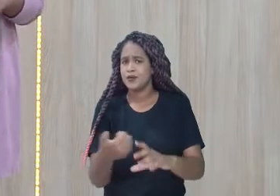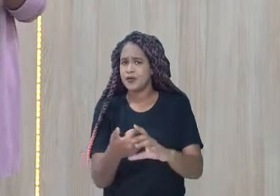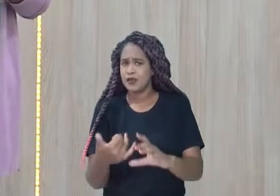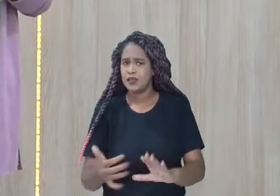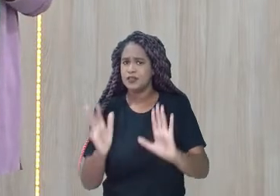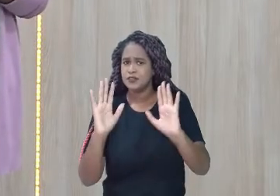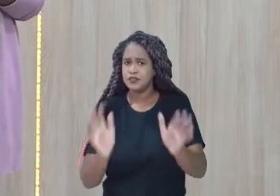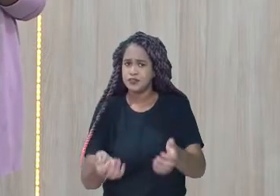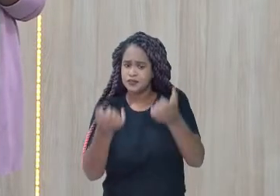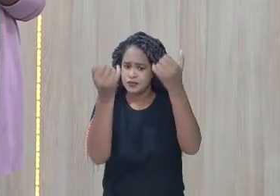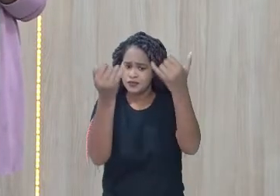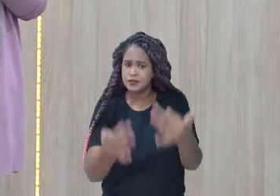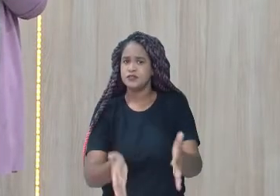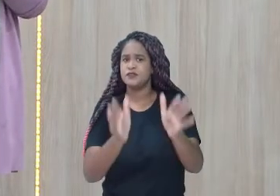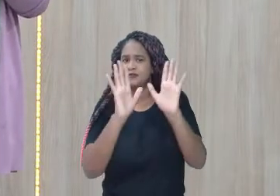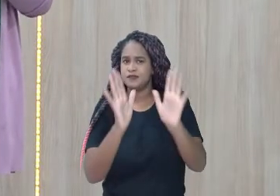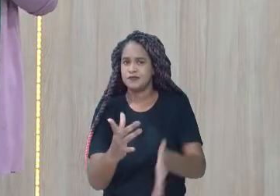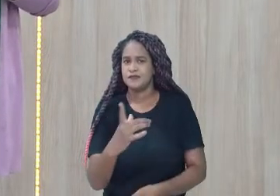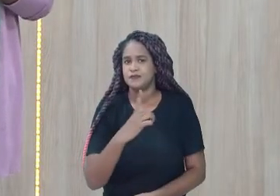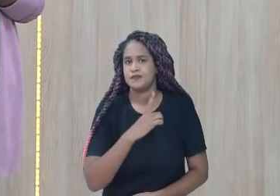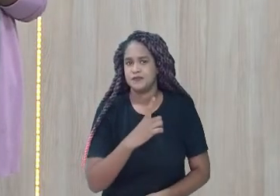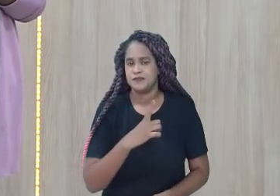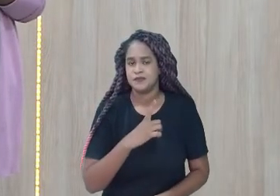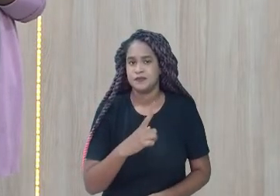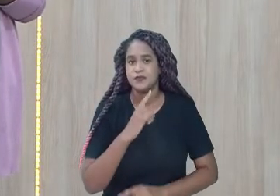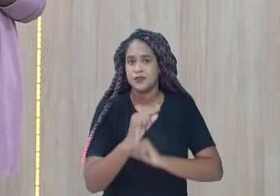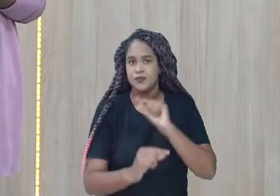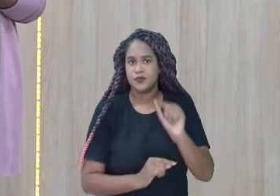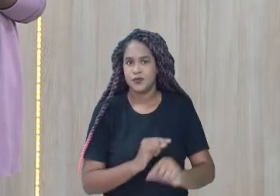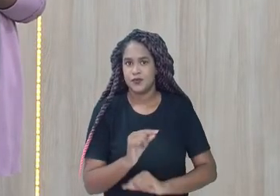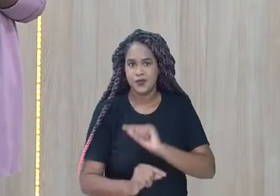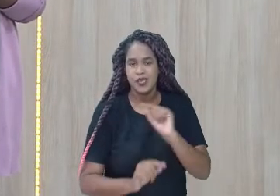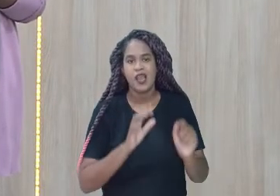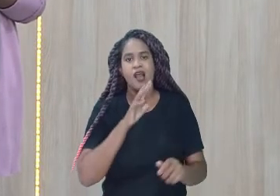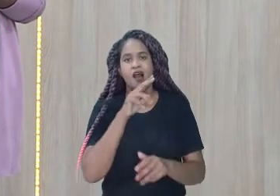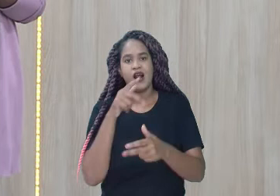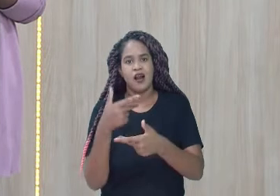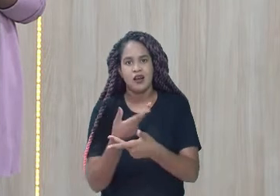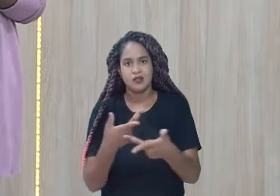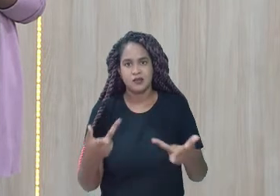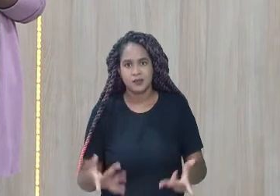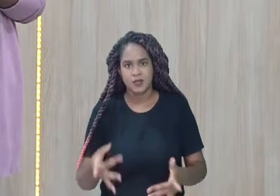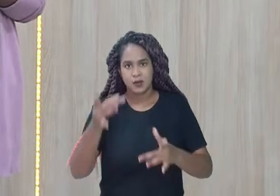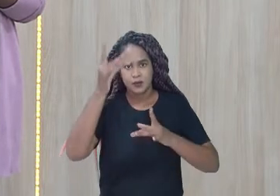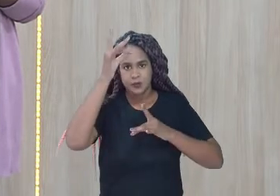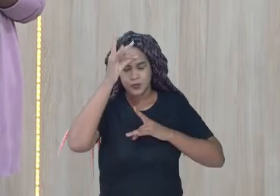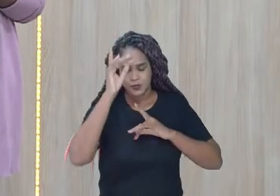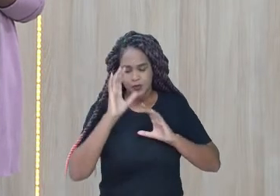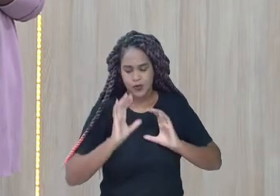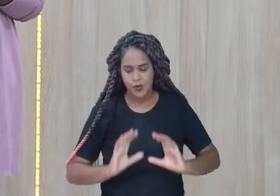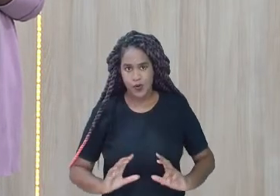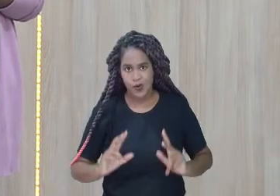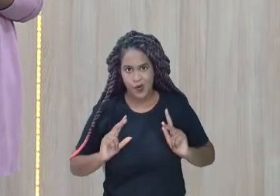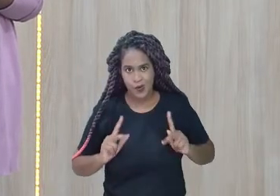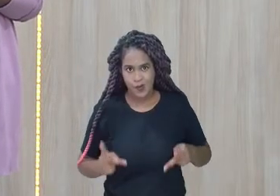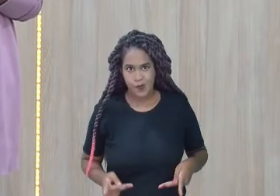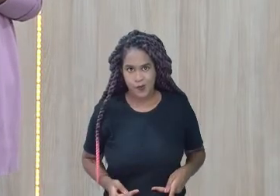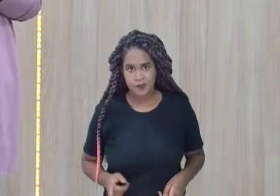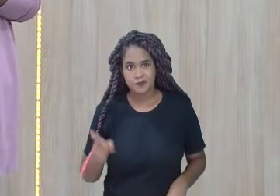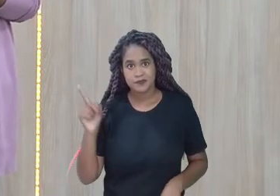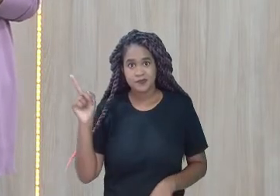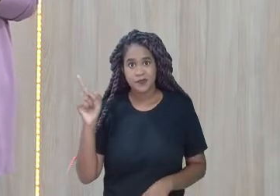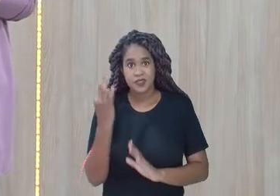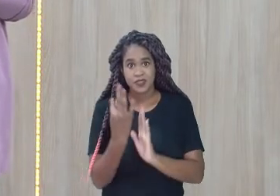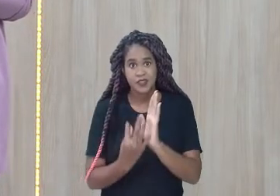conversado. Então, a gente tem representação antropomórfica dos animais, e no caso dessa fábula africana em